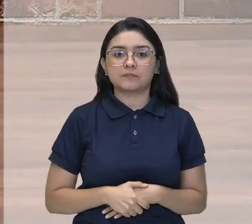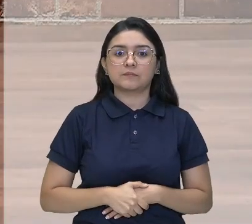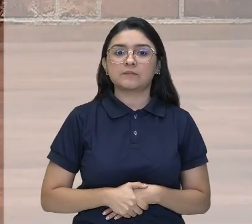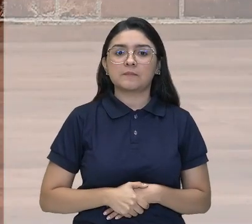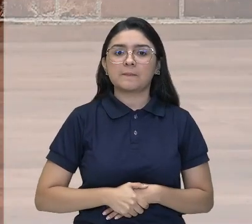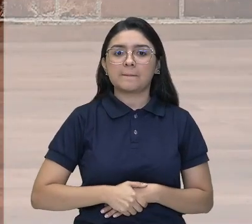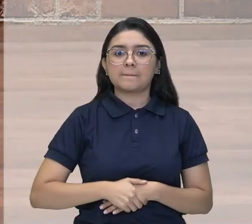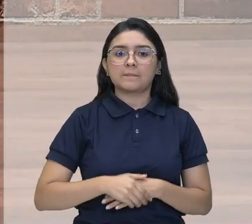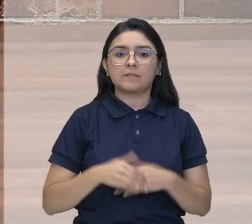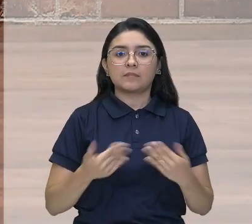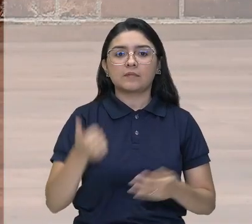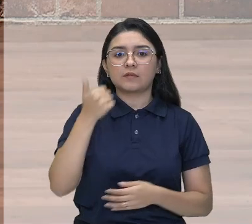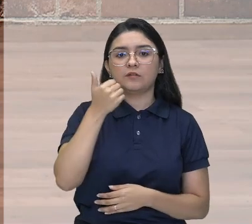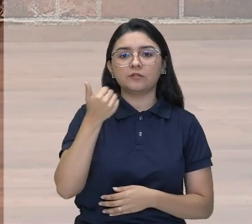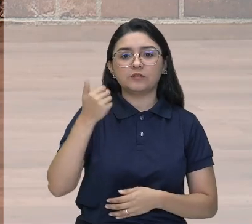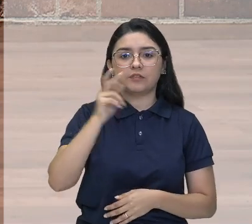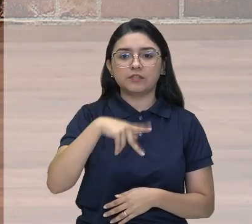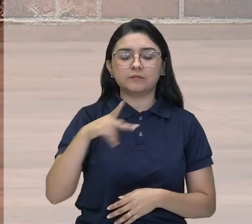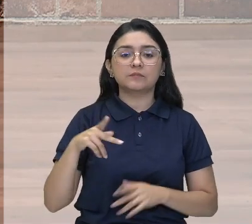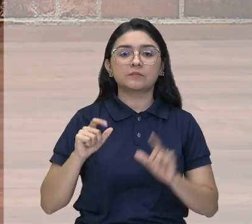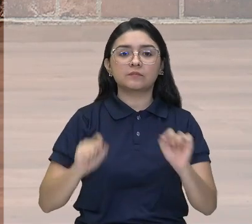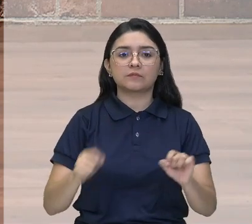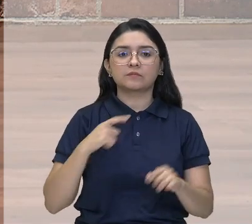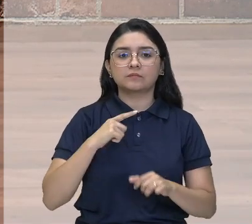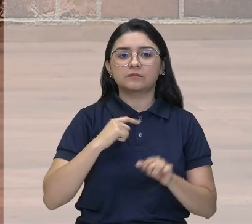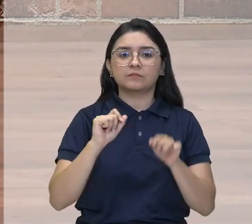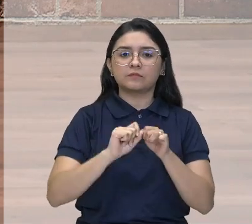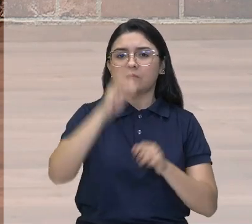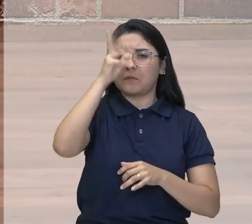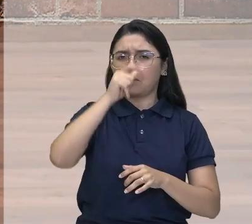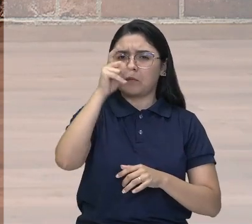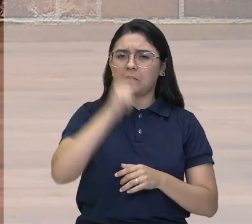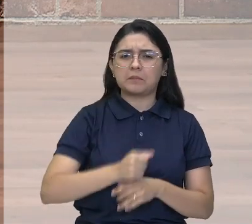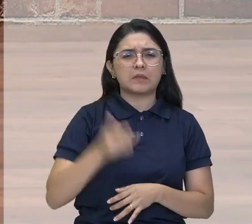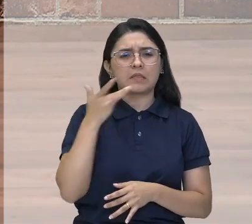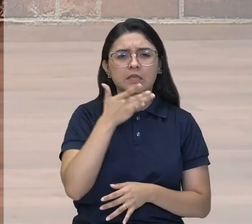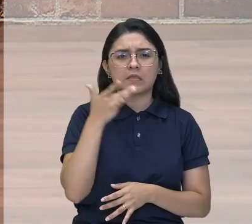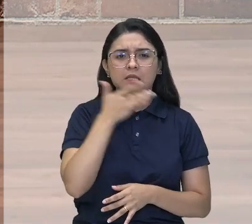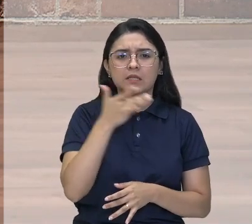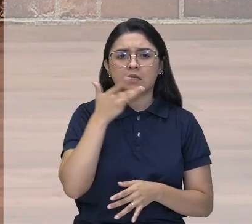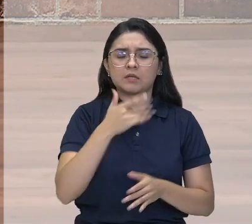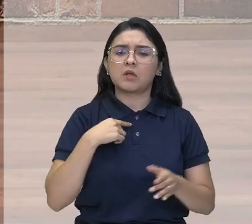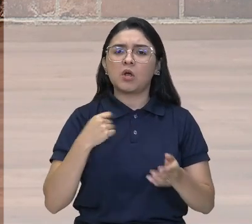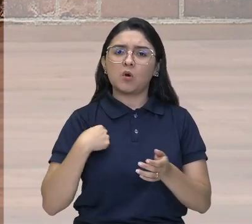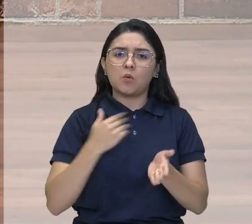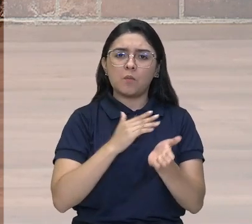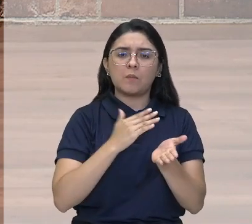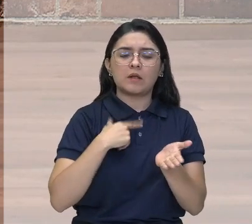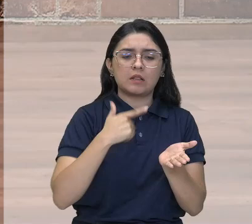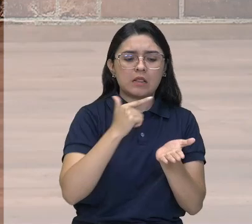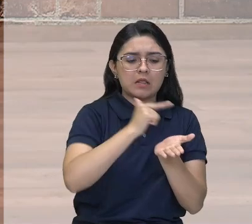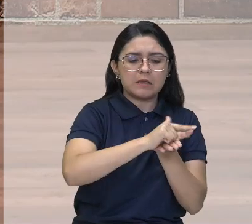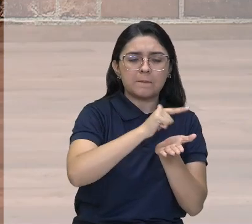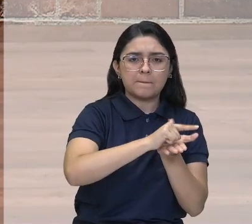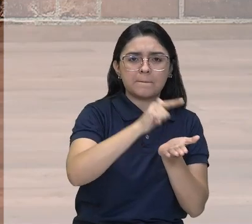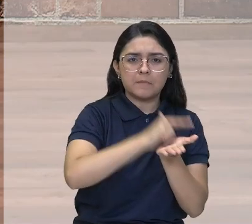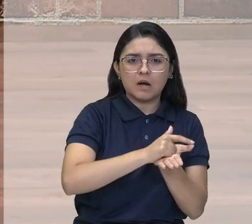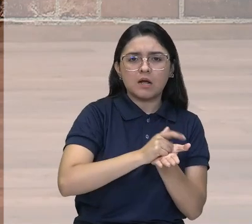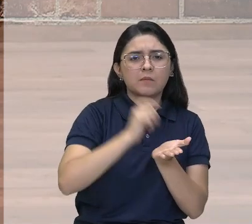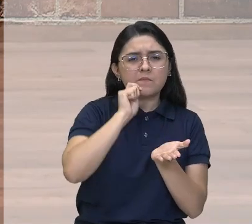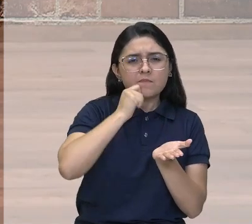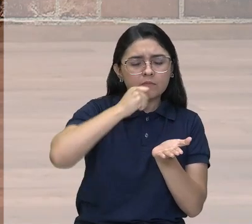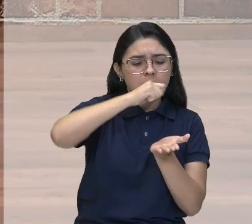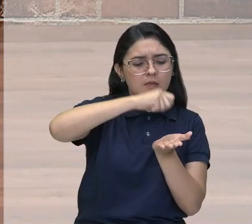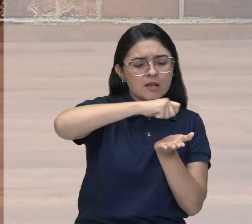Paulo, eu fiz um frango assado de forno que ficou uma delícia. Eu comecei primeiro lavando ali com limão, porque eu não gosto de usar vinagre, né? Fiz